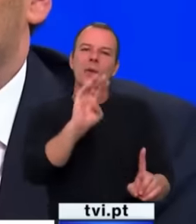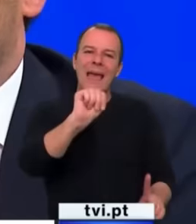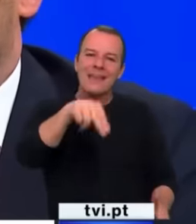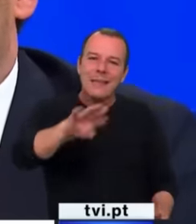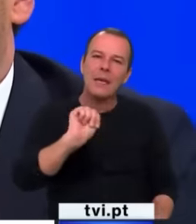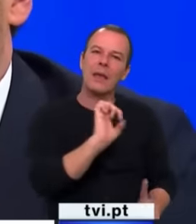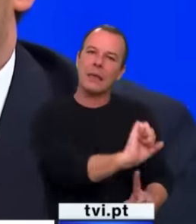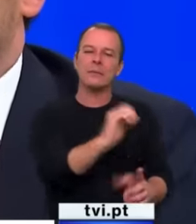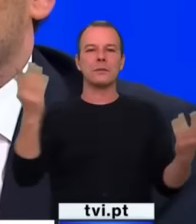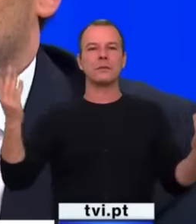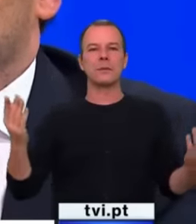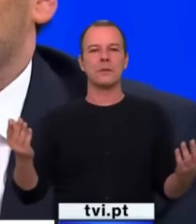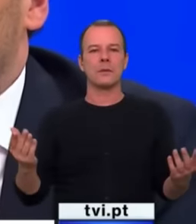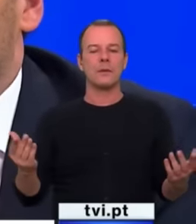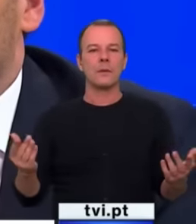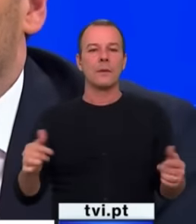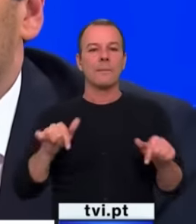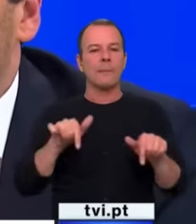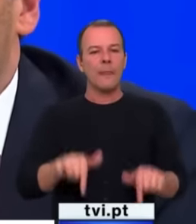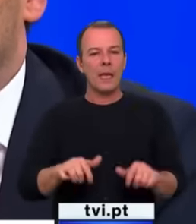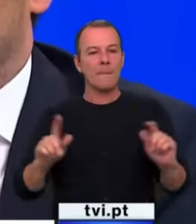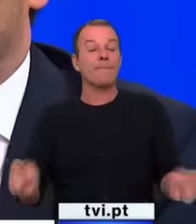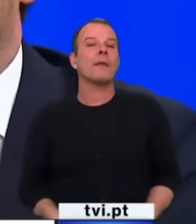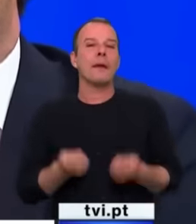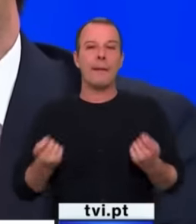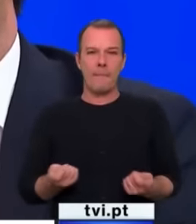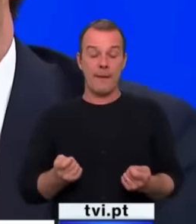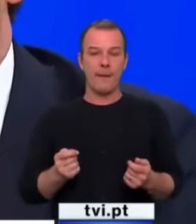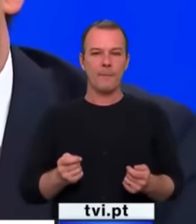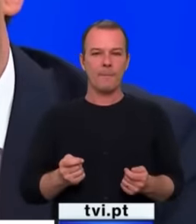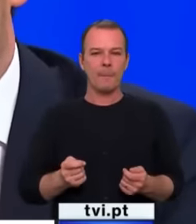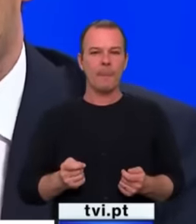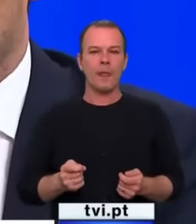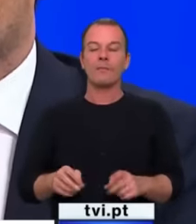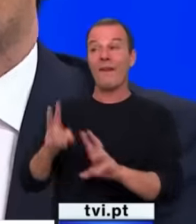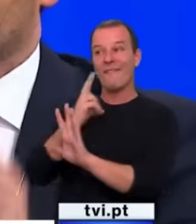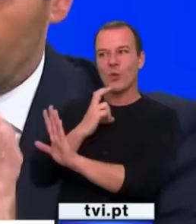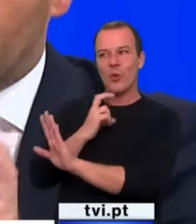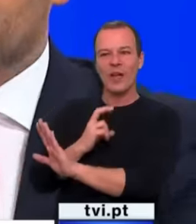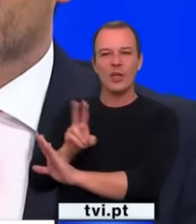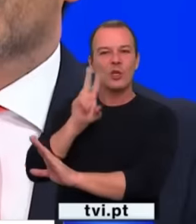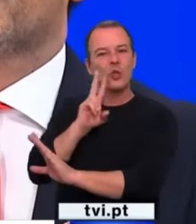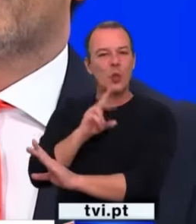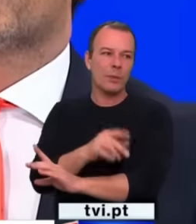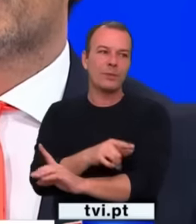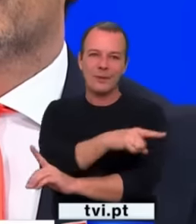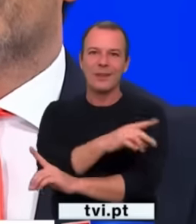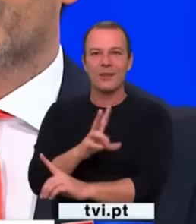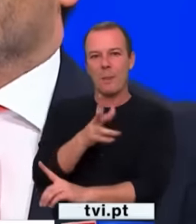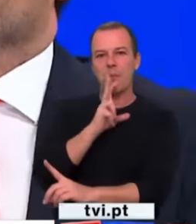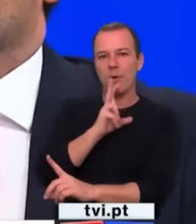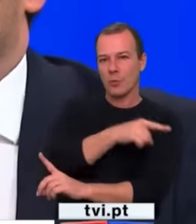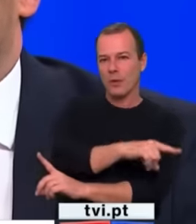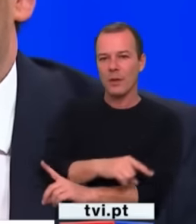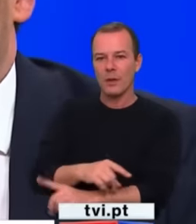outra opção. Nós temos nesta campanha, deixaram os portugueses agora. Agora é o deputado André Ventura que me está a interromper.